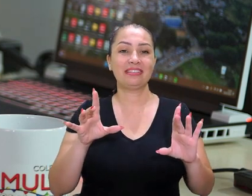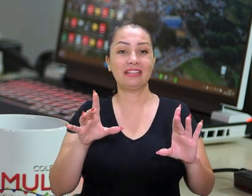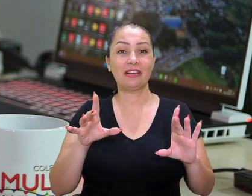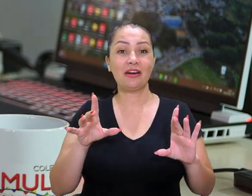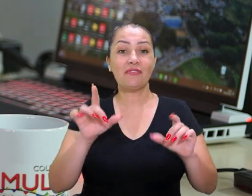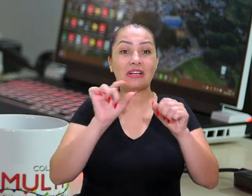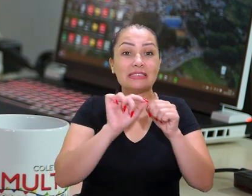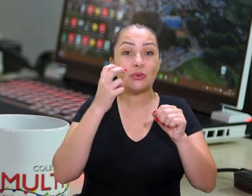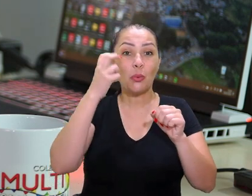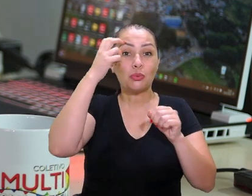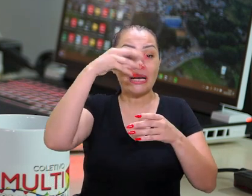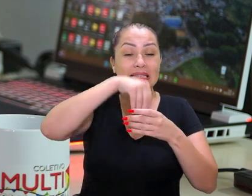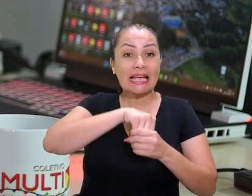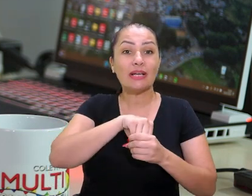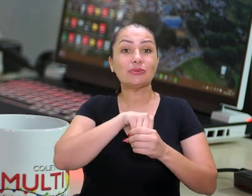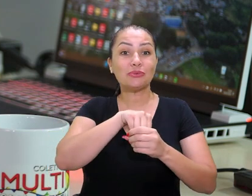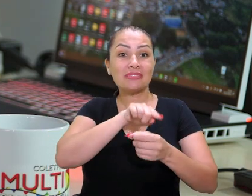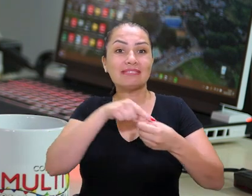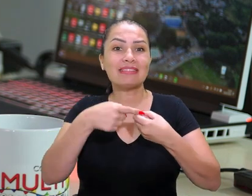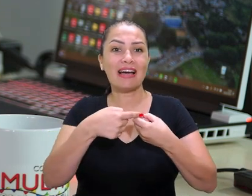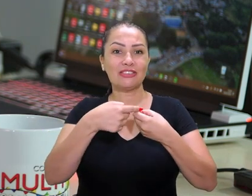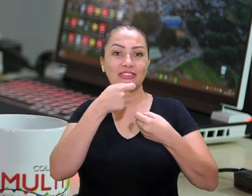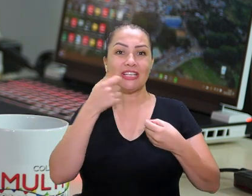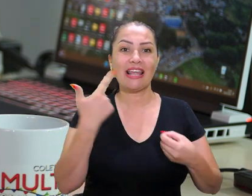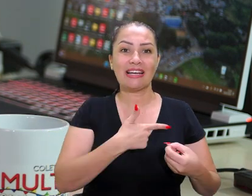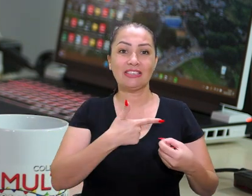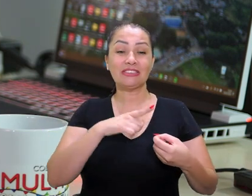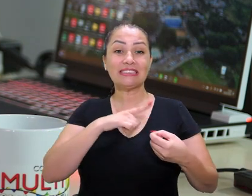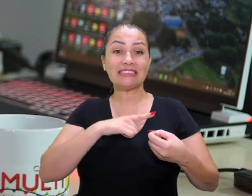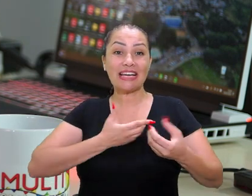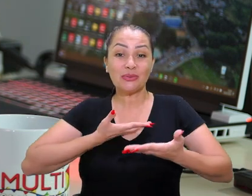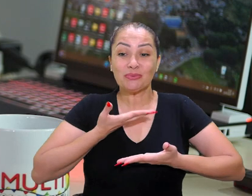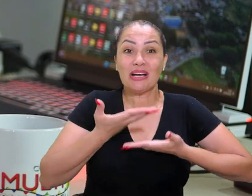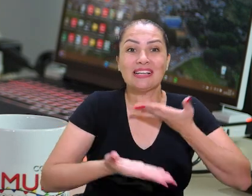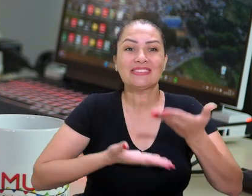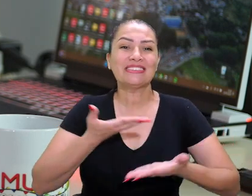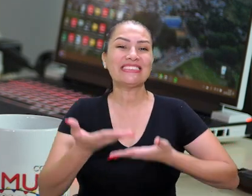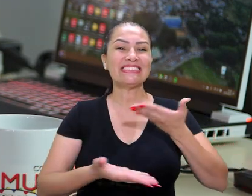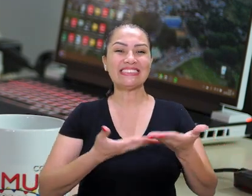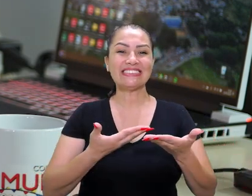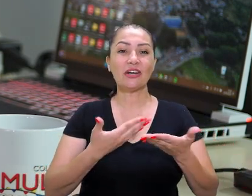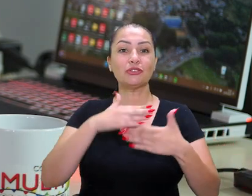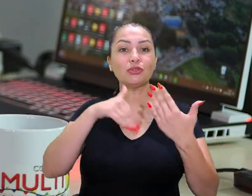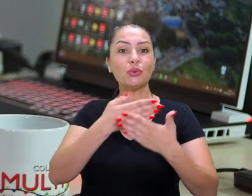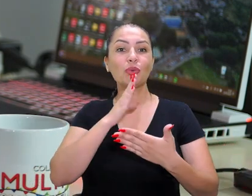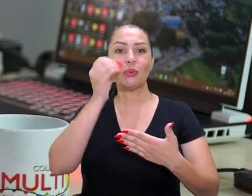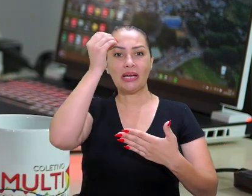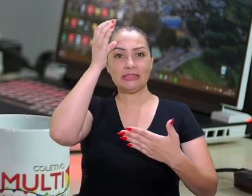cultura no município de Alegrete, através do quê? Através da doação do nosso conhecimento nas linguagens que